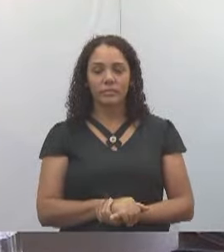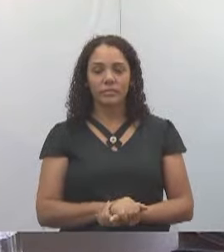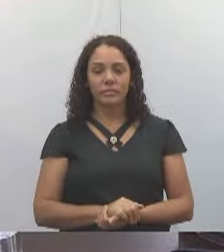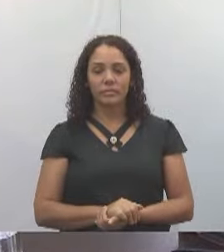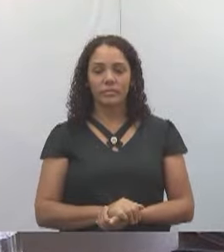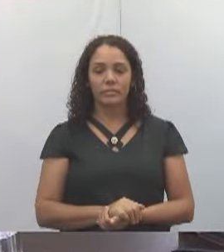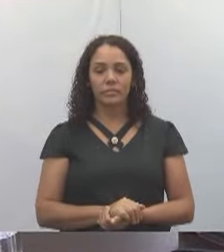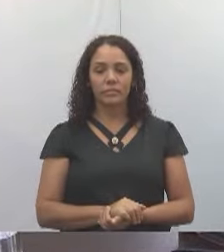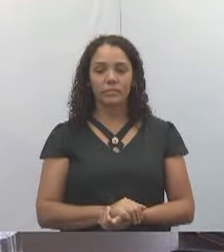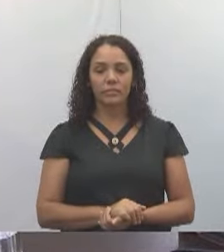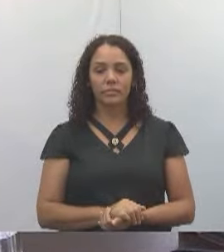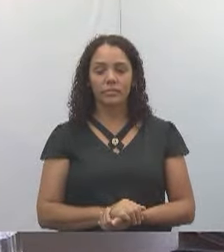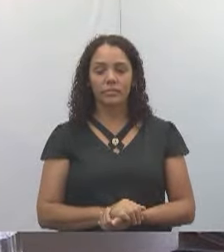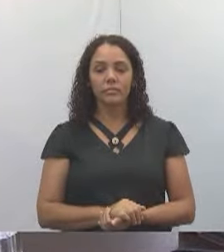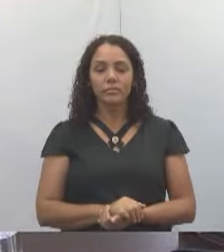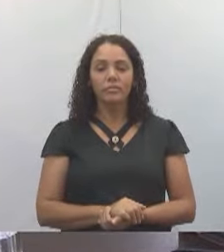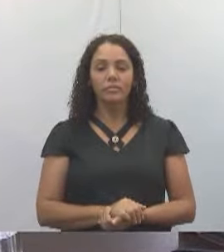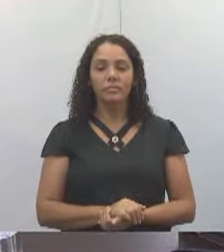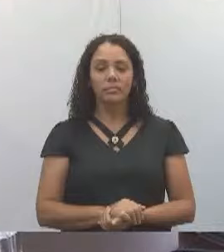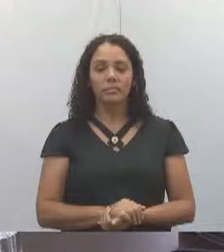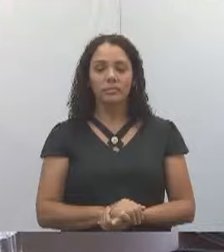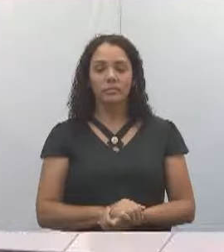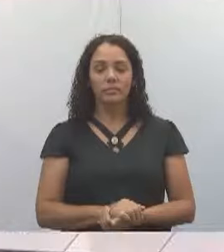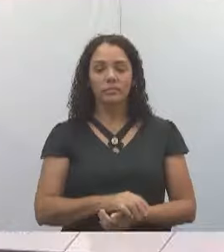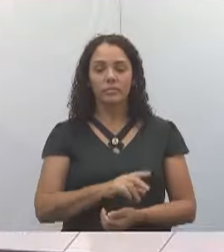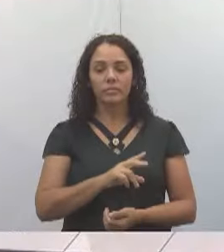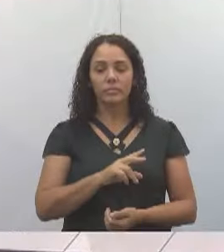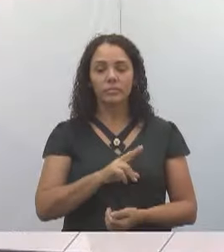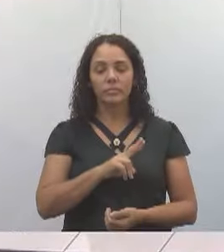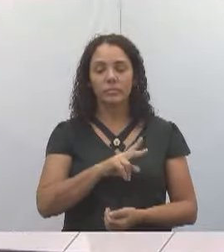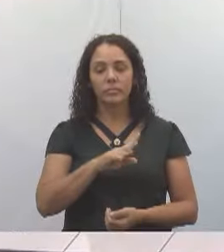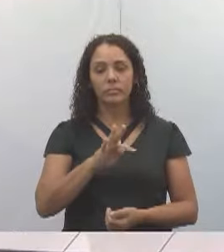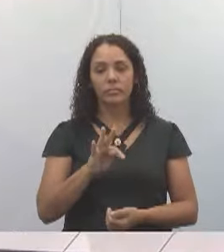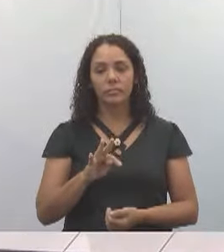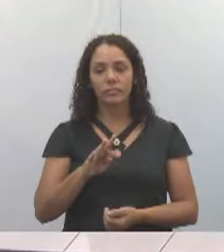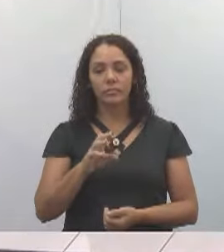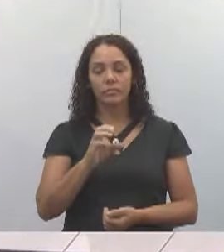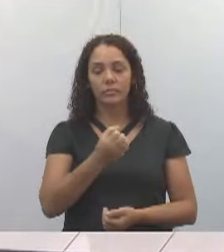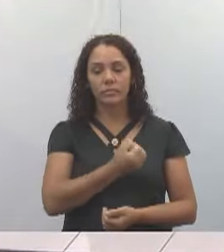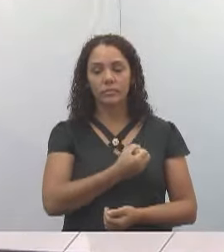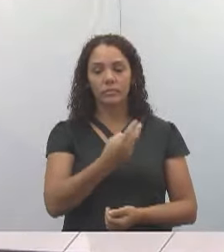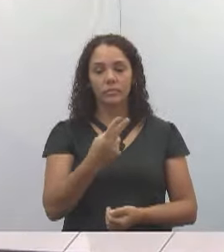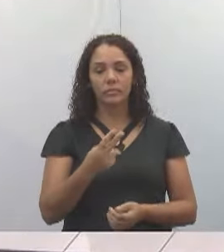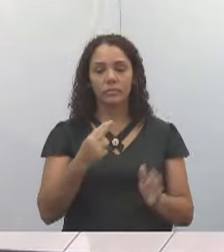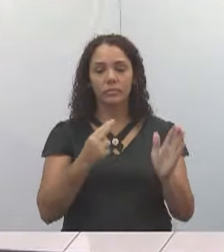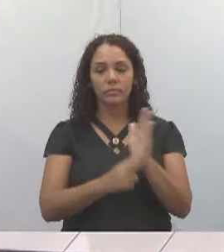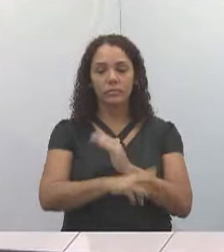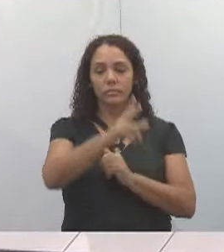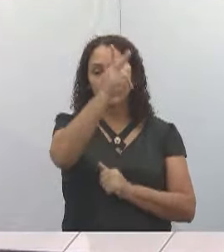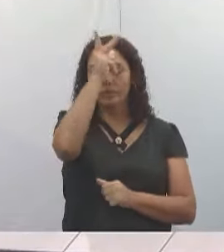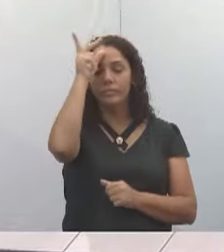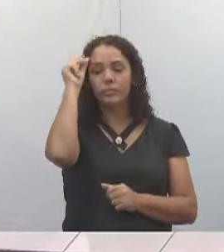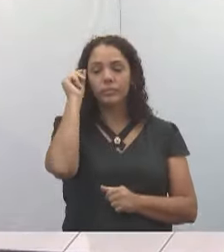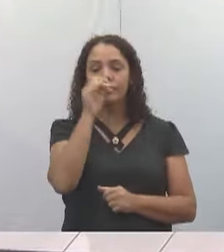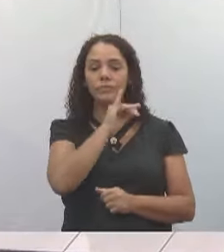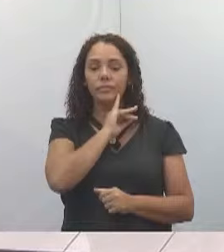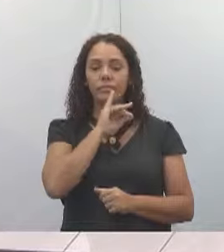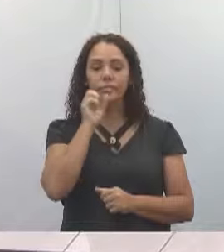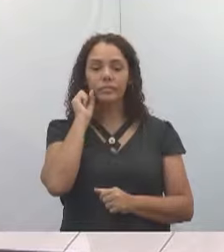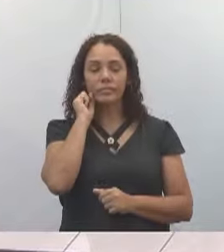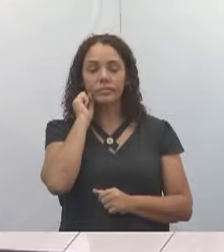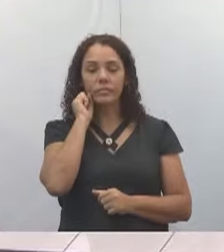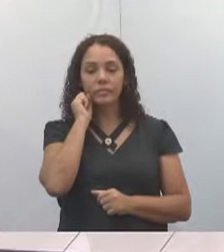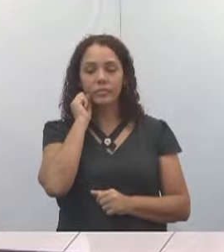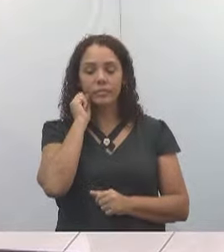Tá baixinho. Discussão única do veto número 2 de 2024. Autoria prefeito municipal Isaías José de Santana.